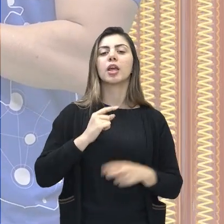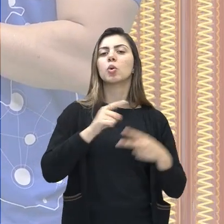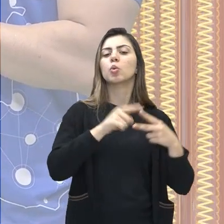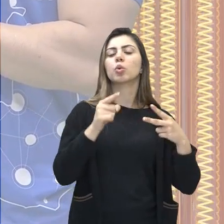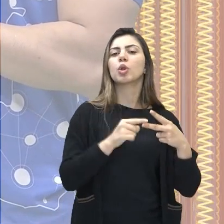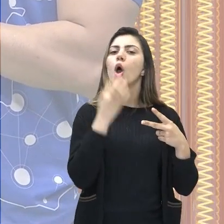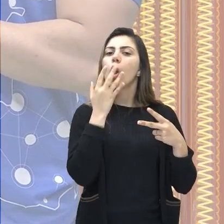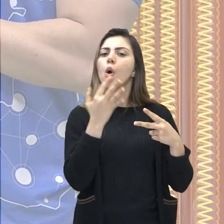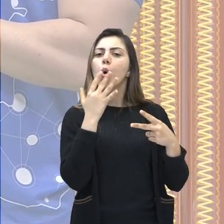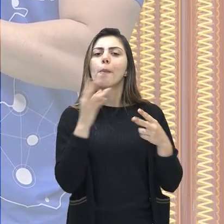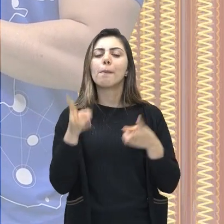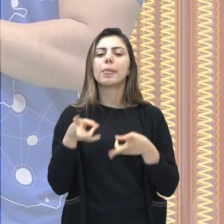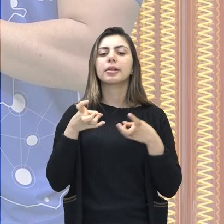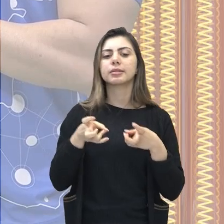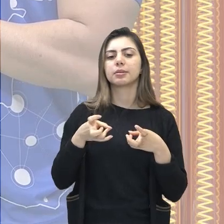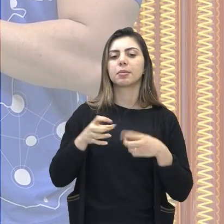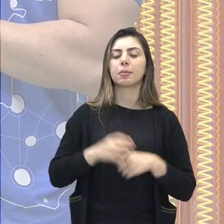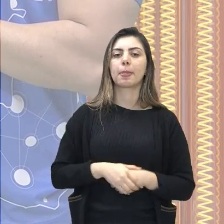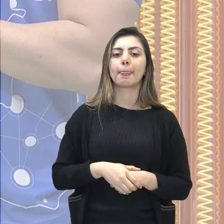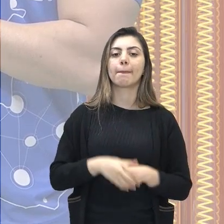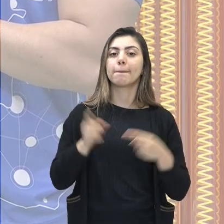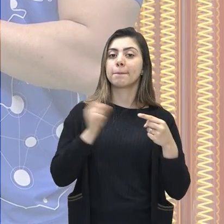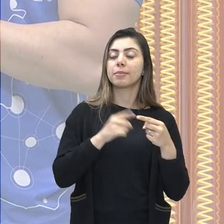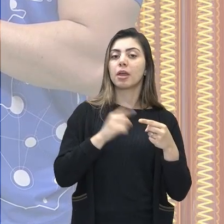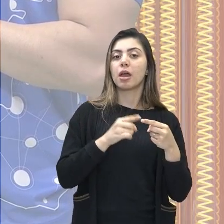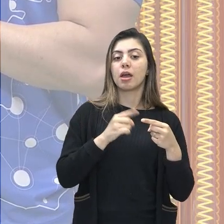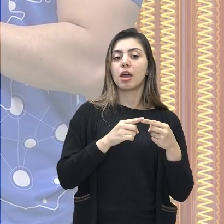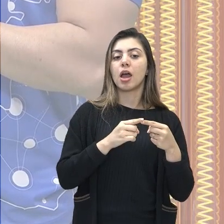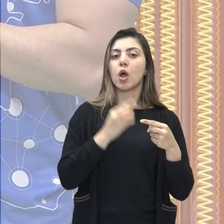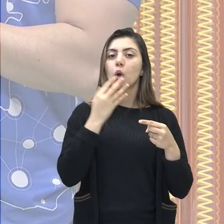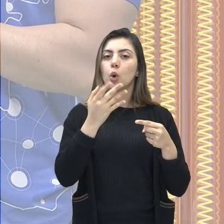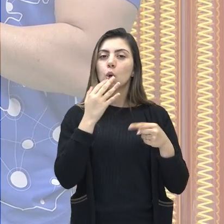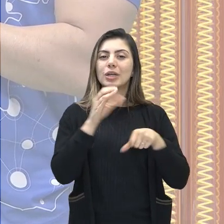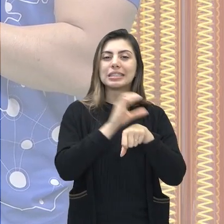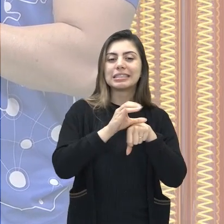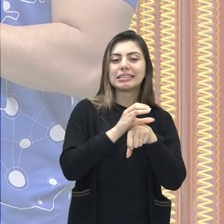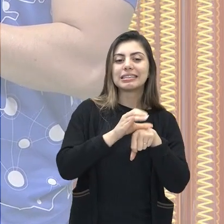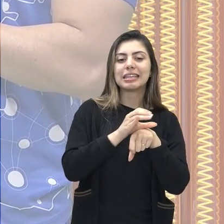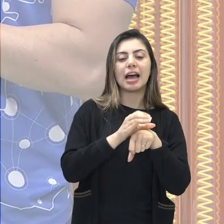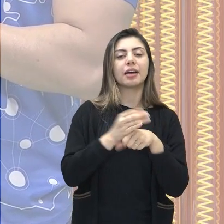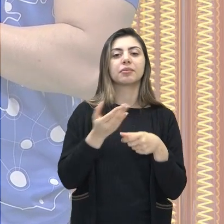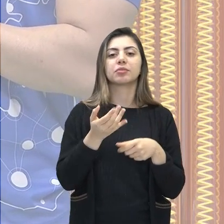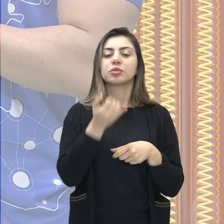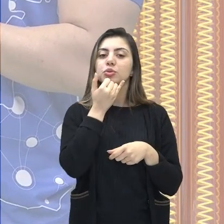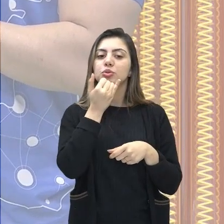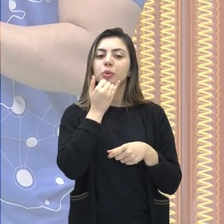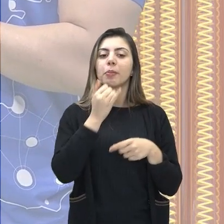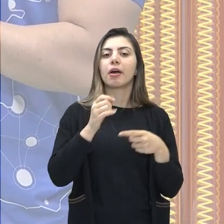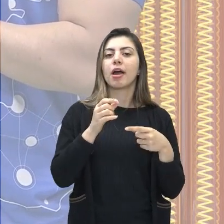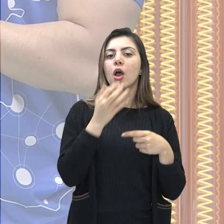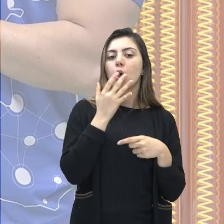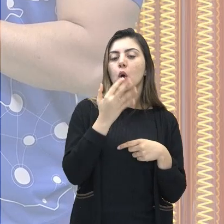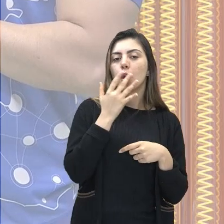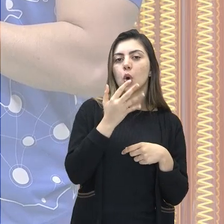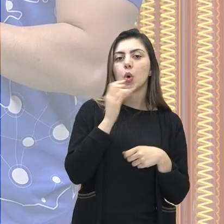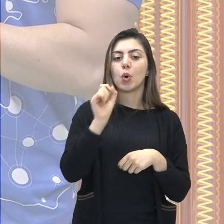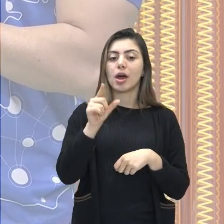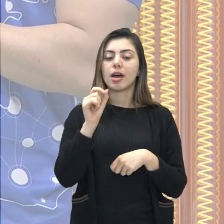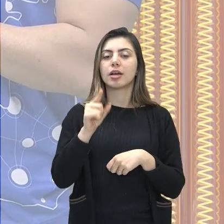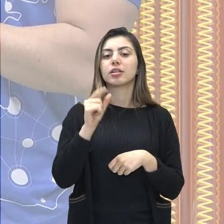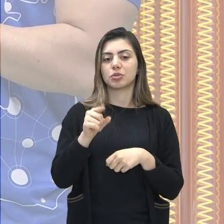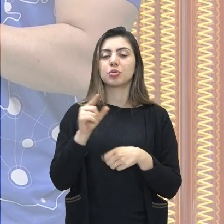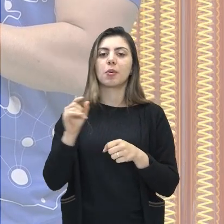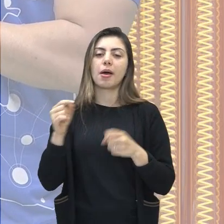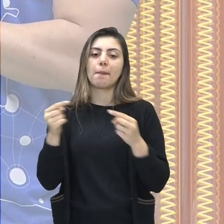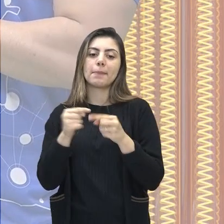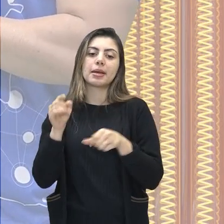né? Nós temos a que indica a pobreza, que é esta que está aqui em azul, essa mais em cima, e a população que vive em